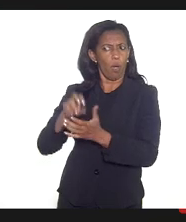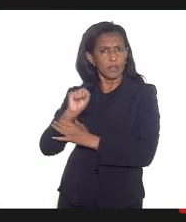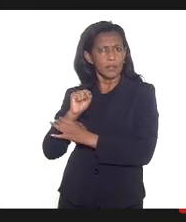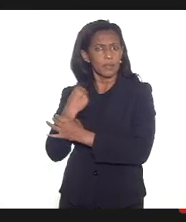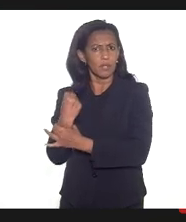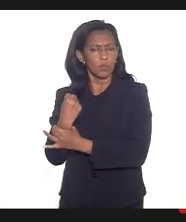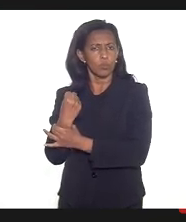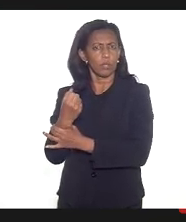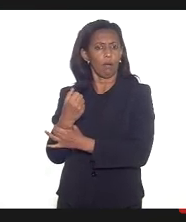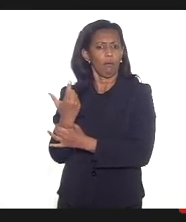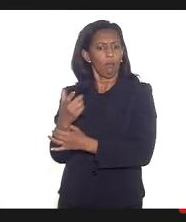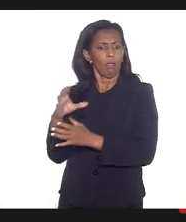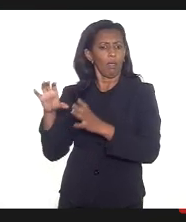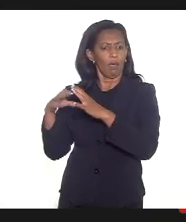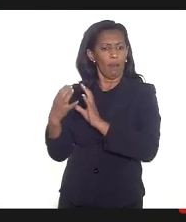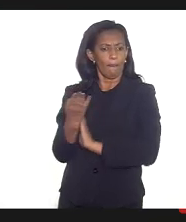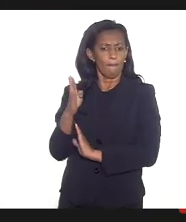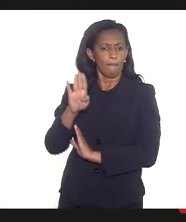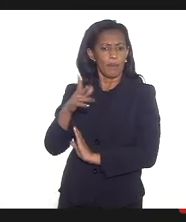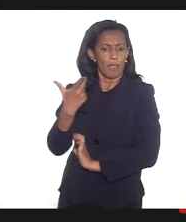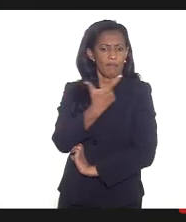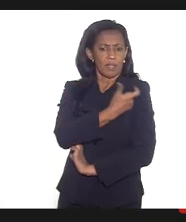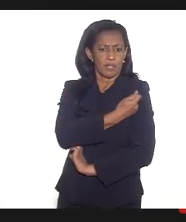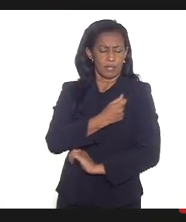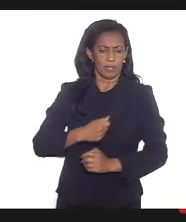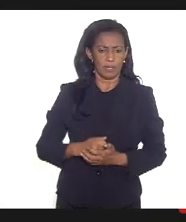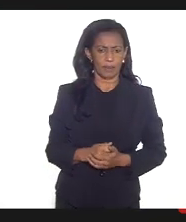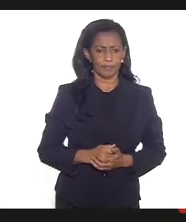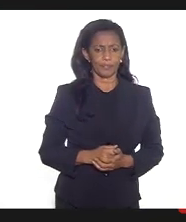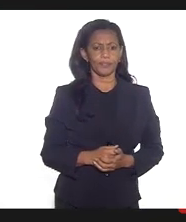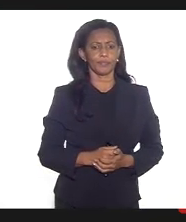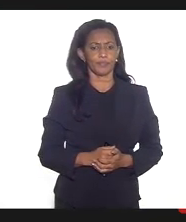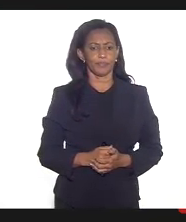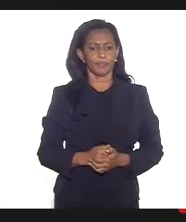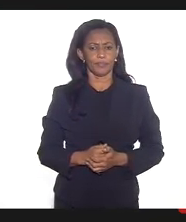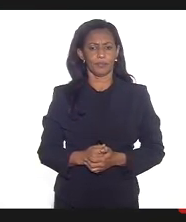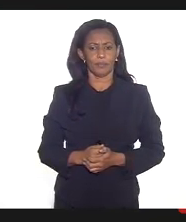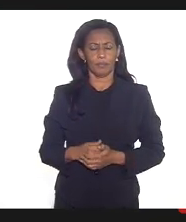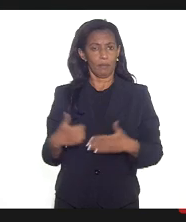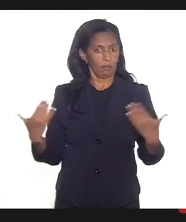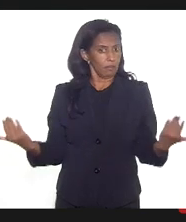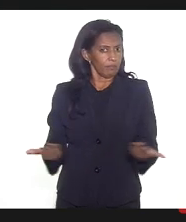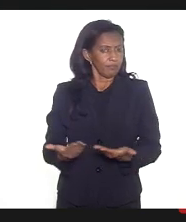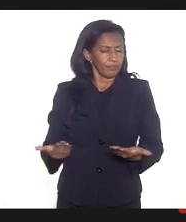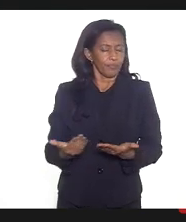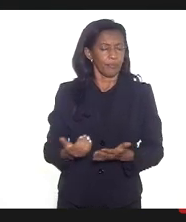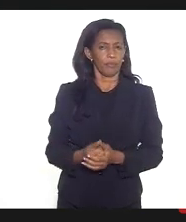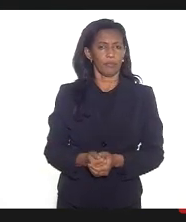seguras e classe B as vacinas é atualmente